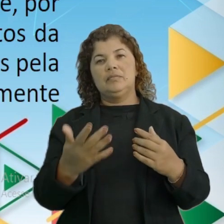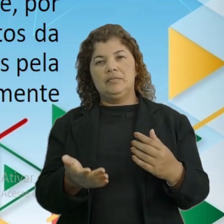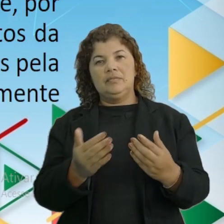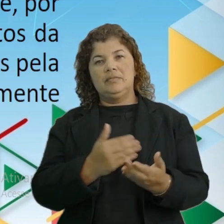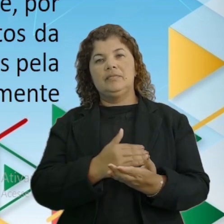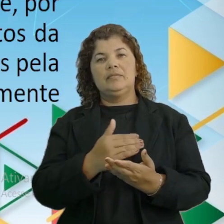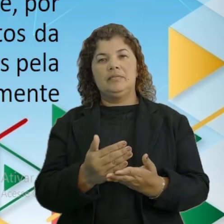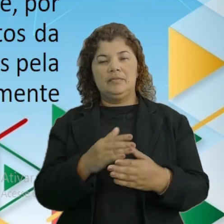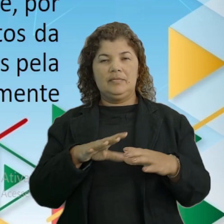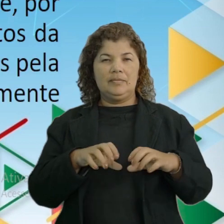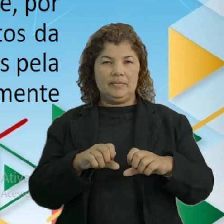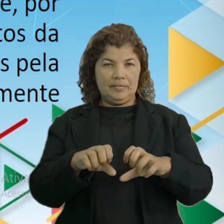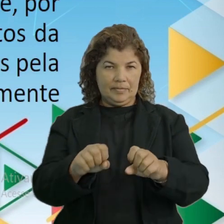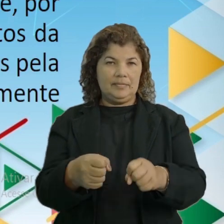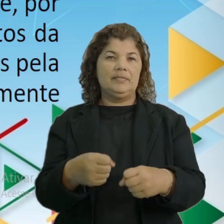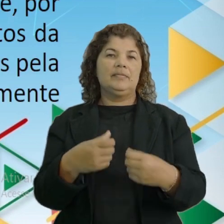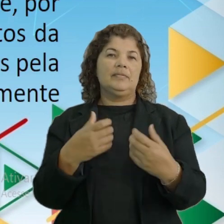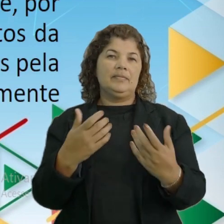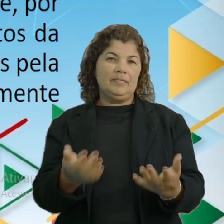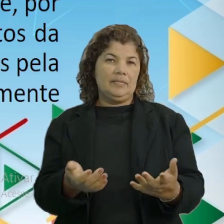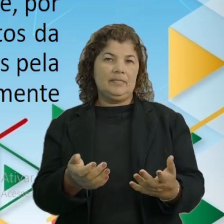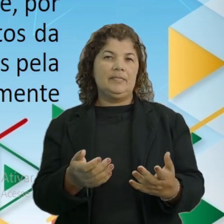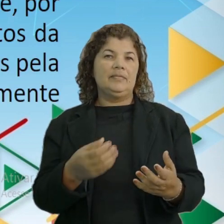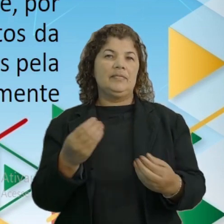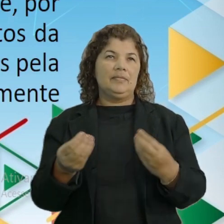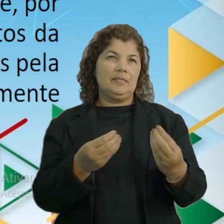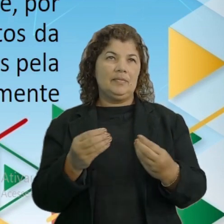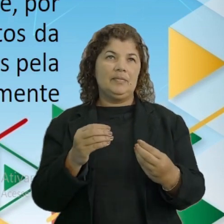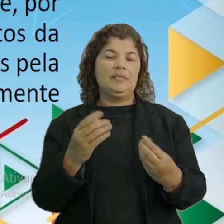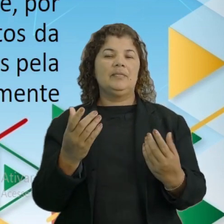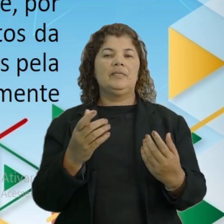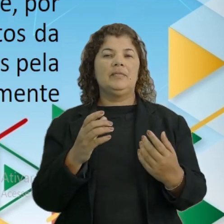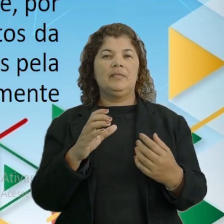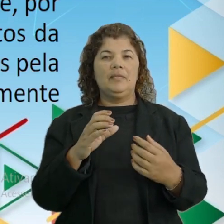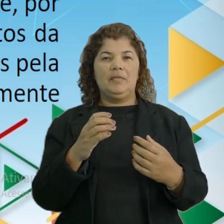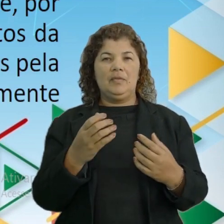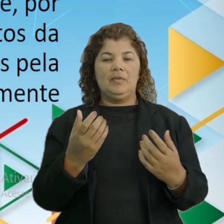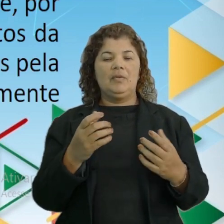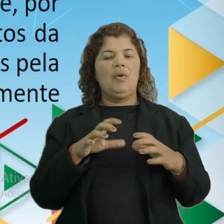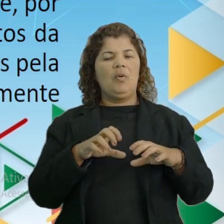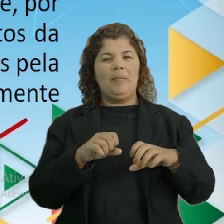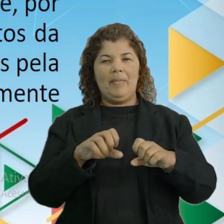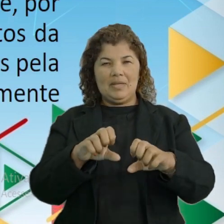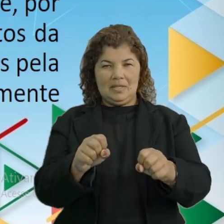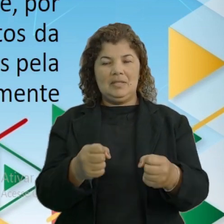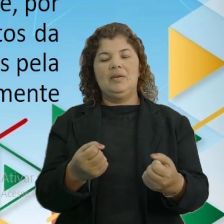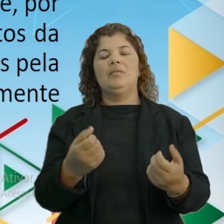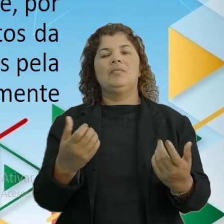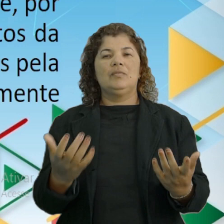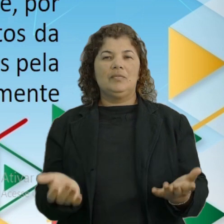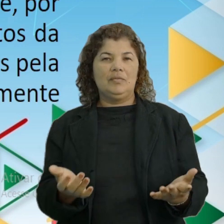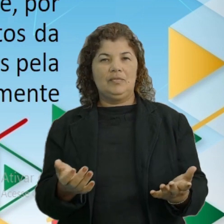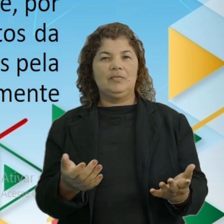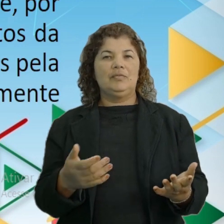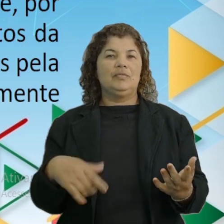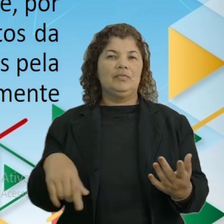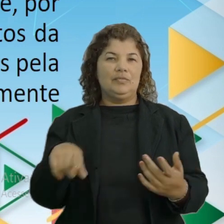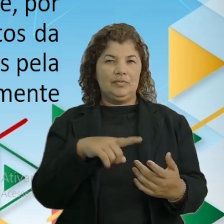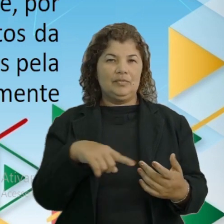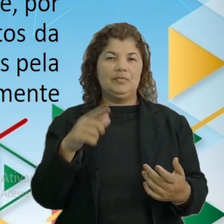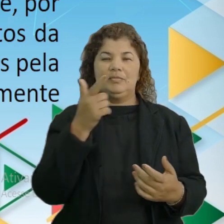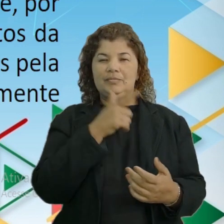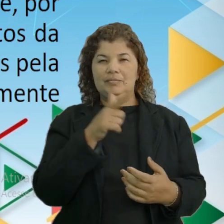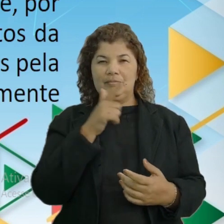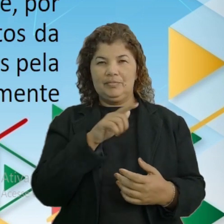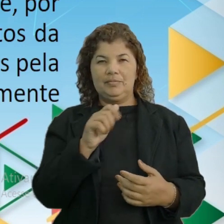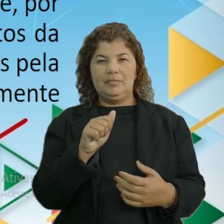de ocupação, a colonização. Em vez de ir para as Índias, foi para a América, né? Então, a conquista da